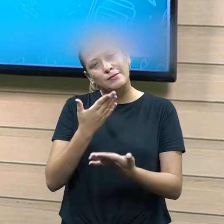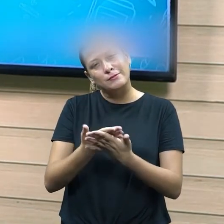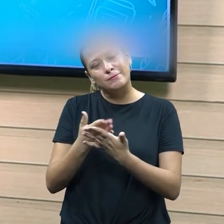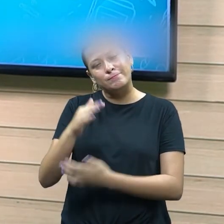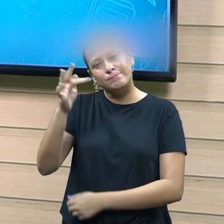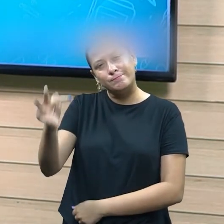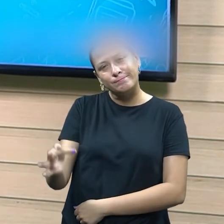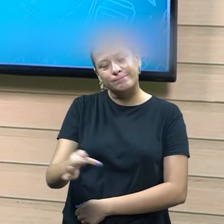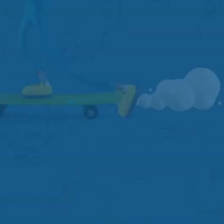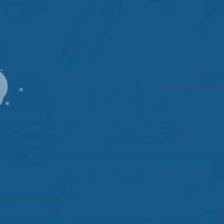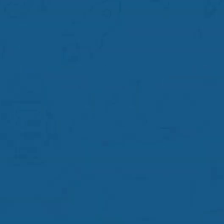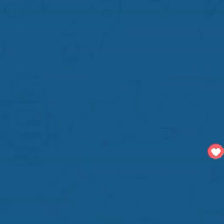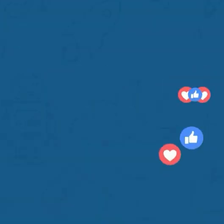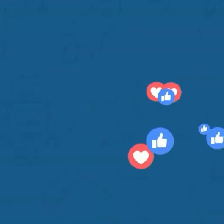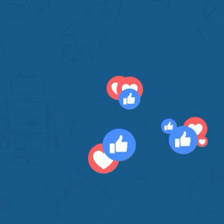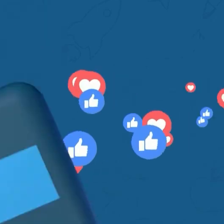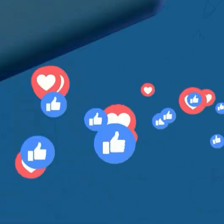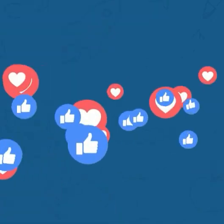aula. Tudo bem?